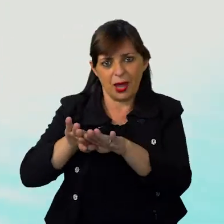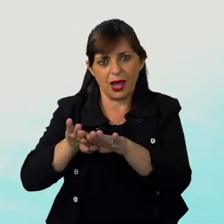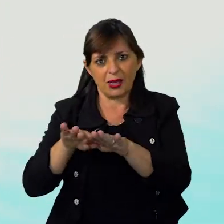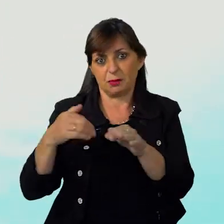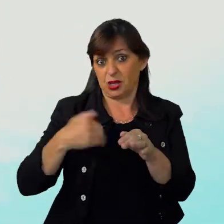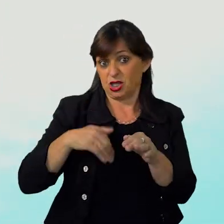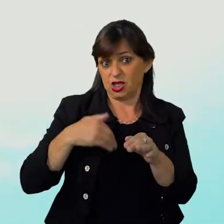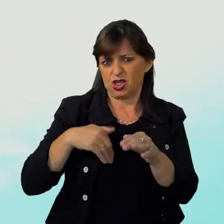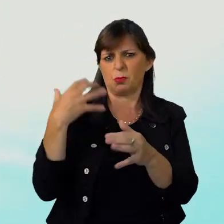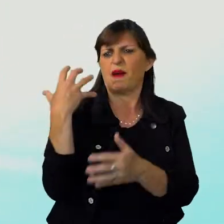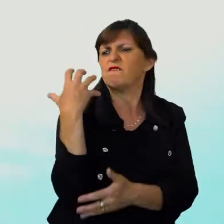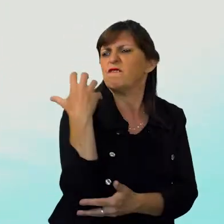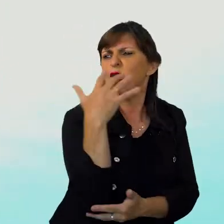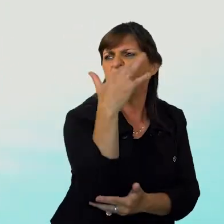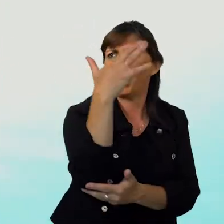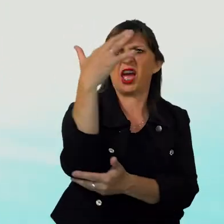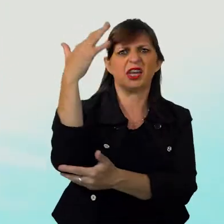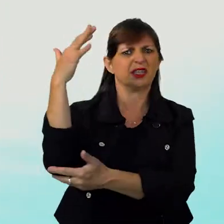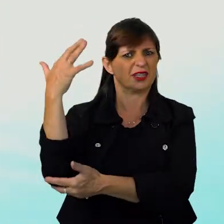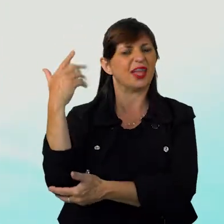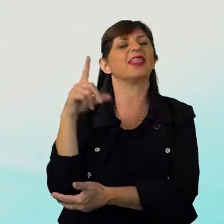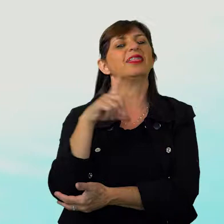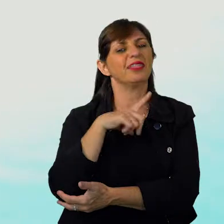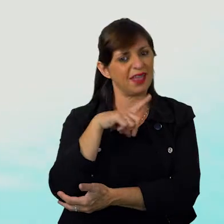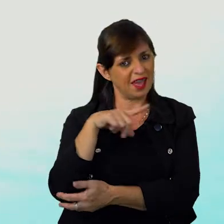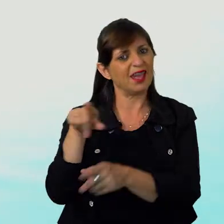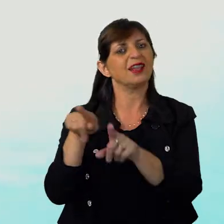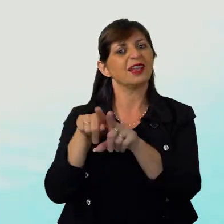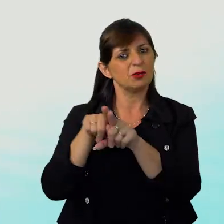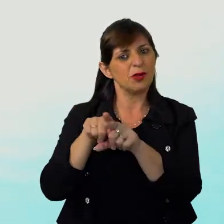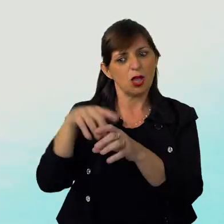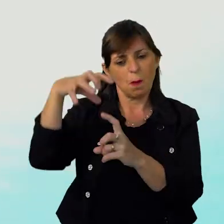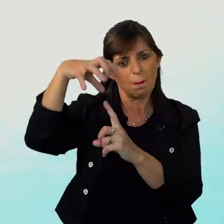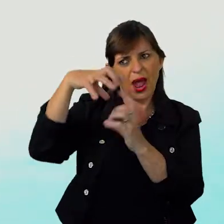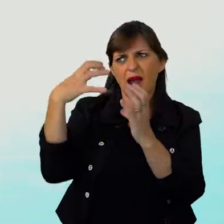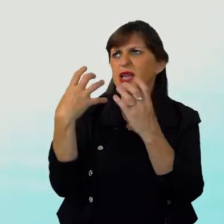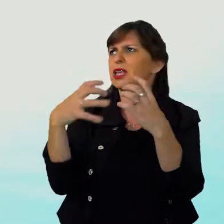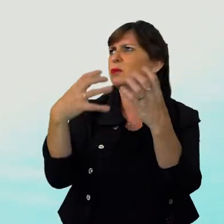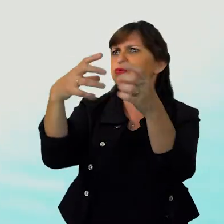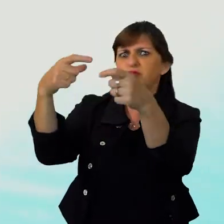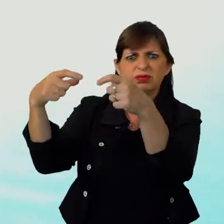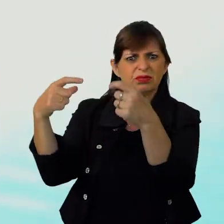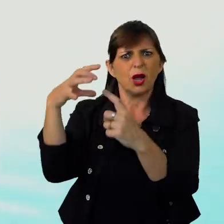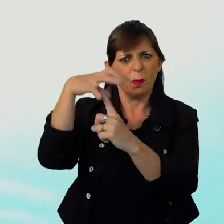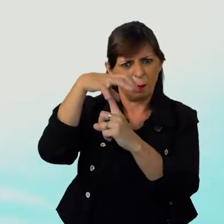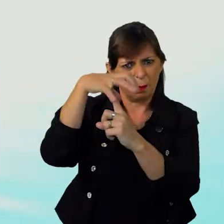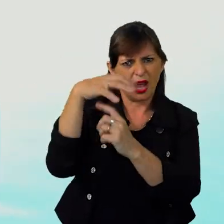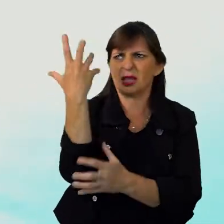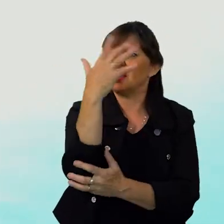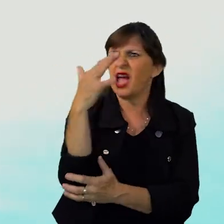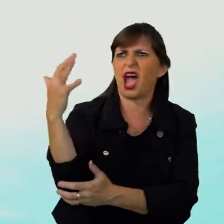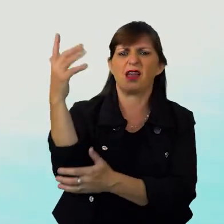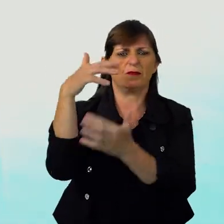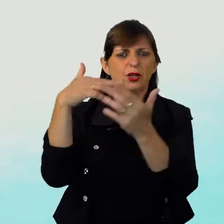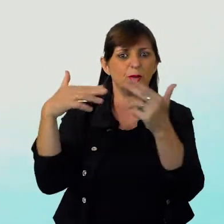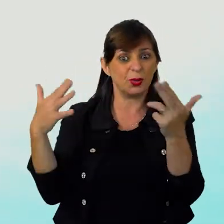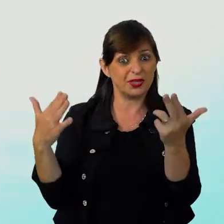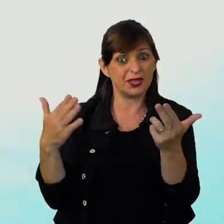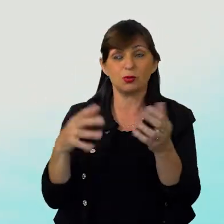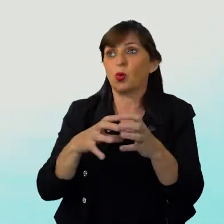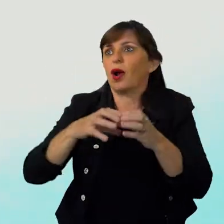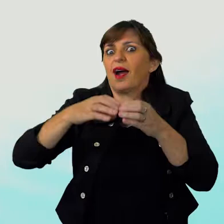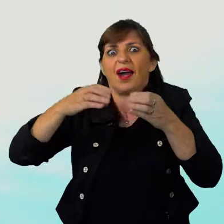uma floresta também um parque nacional argentino muito grande inclusive esse Parque tem hoje